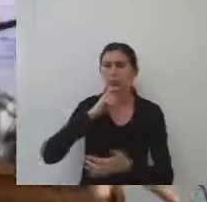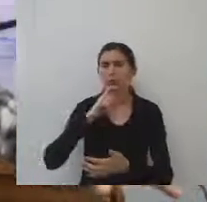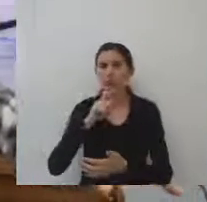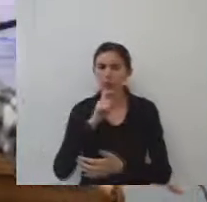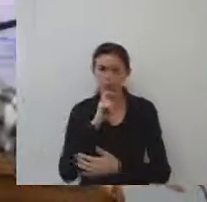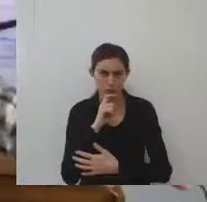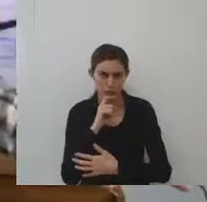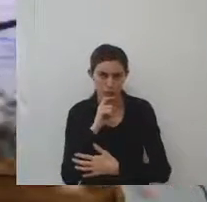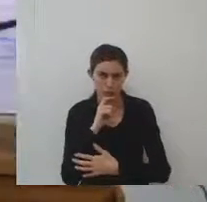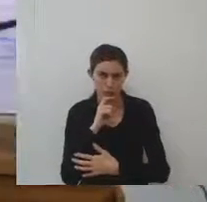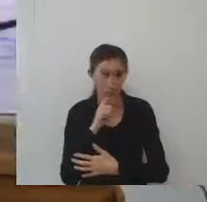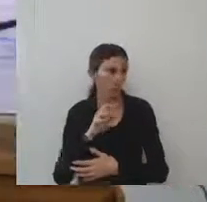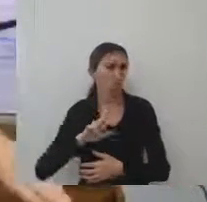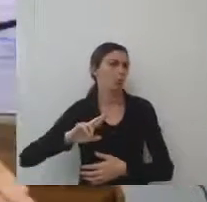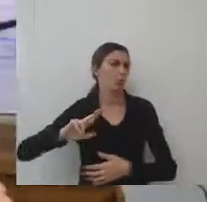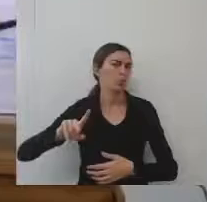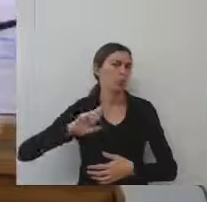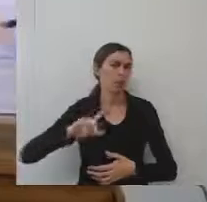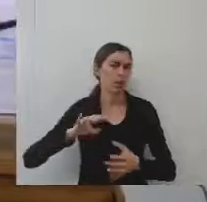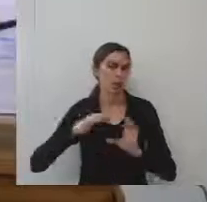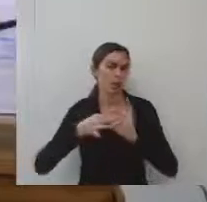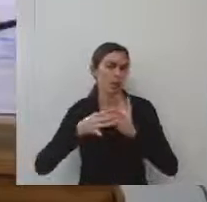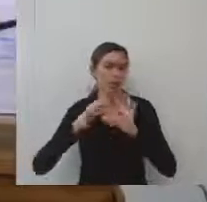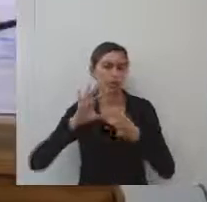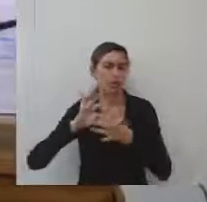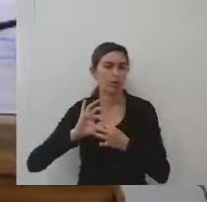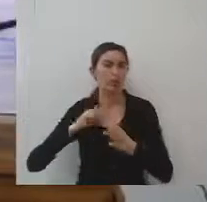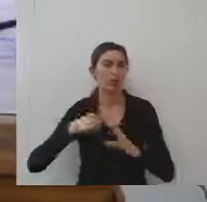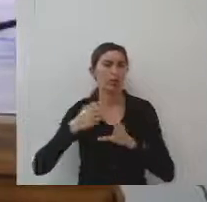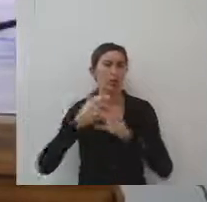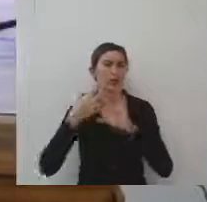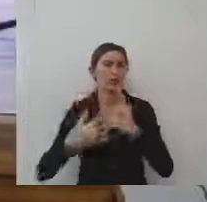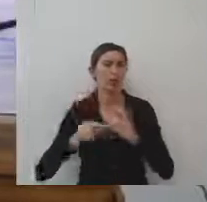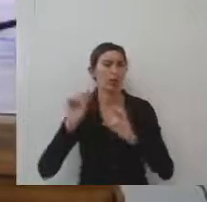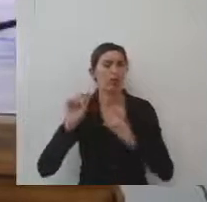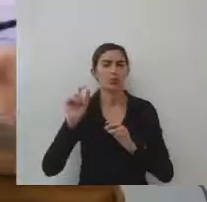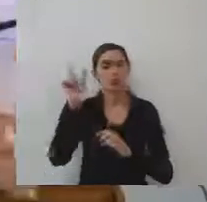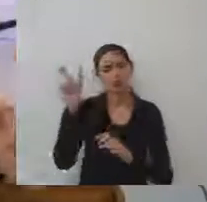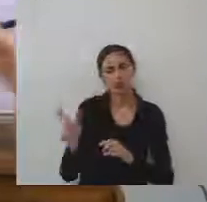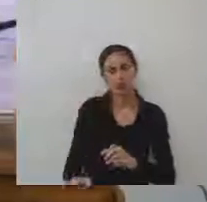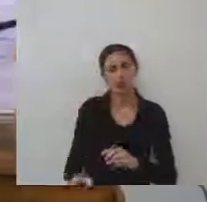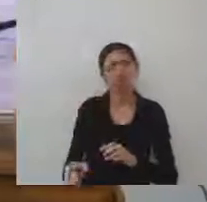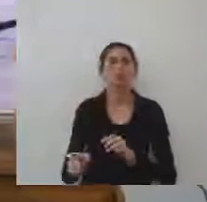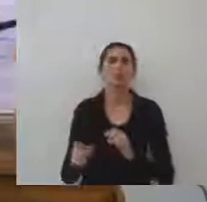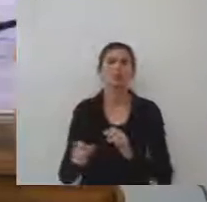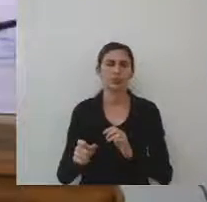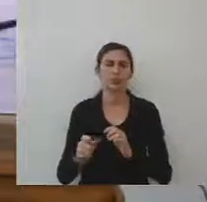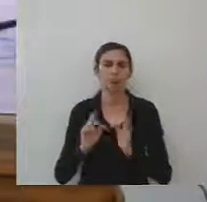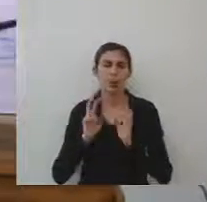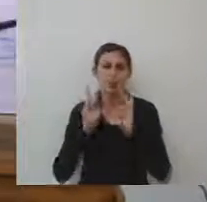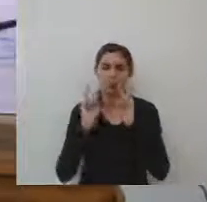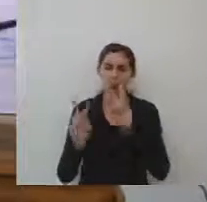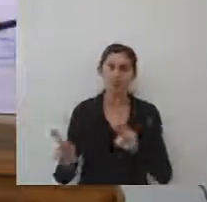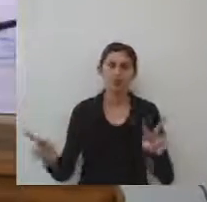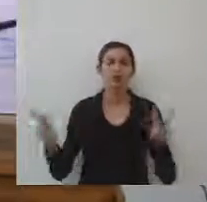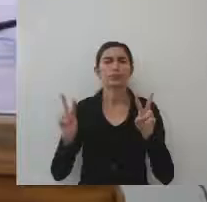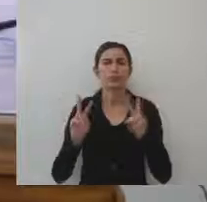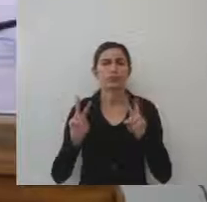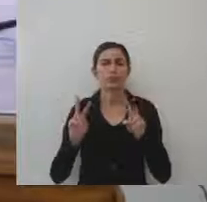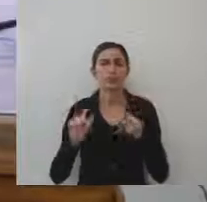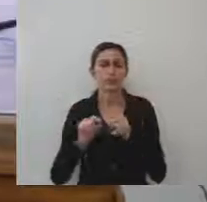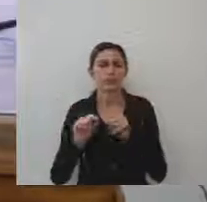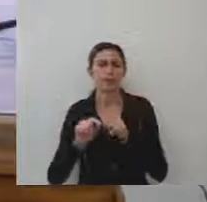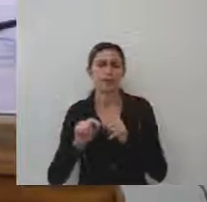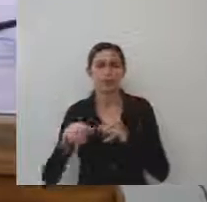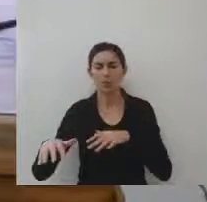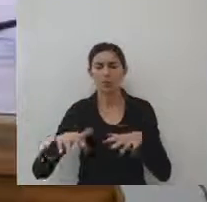gelo, que não é Olimpíada, eu vou caracterizar o quê? O estilo de dança que é observado na